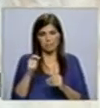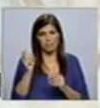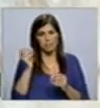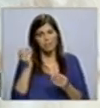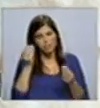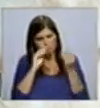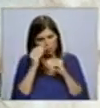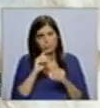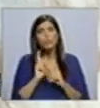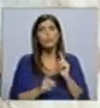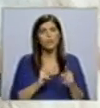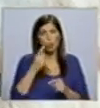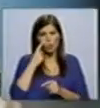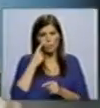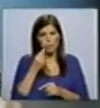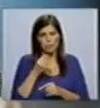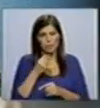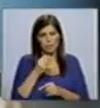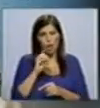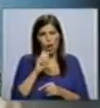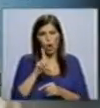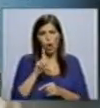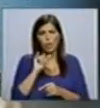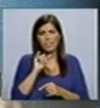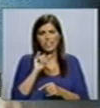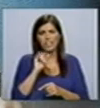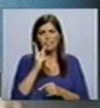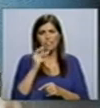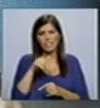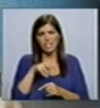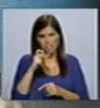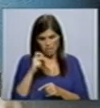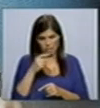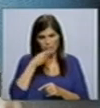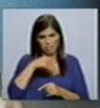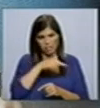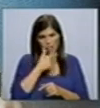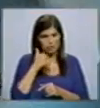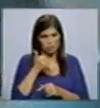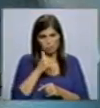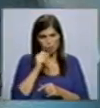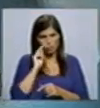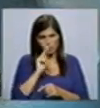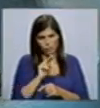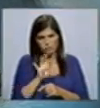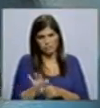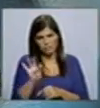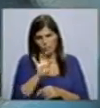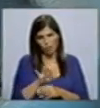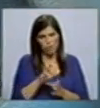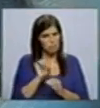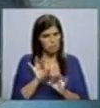conhecemos muito bem aqui na Terra, olivina. Mas a olivina na Terra não é possível encontrarmos neste estado, com estas